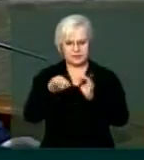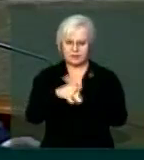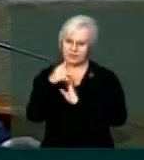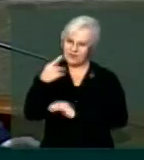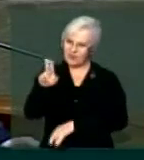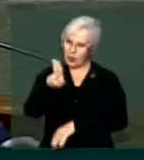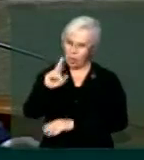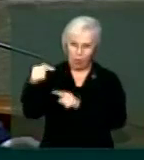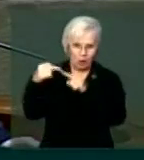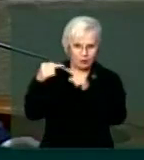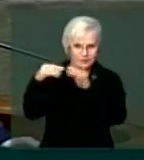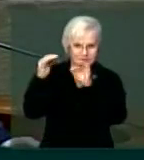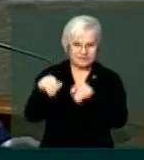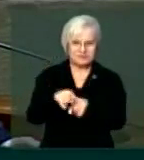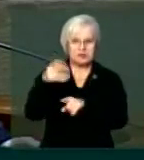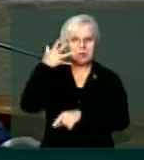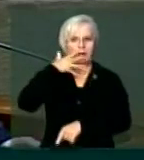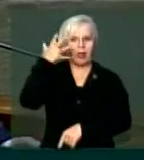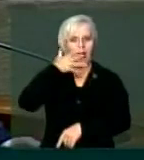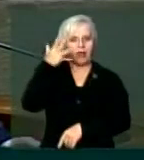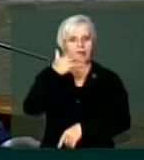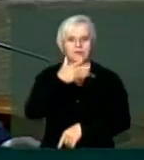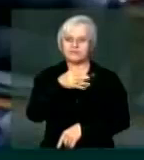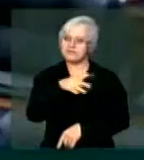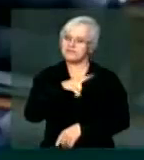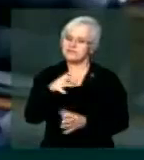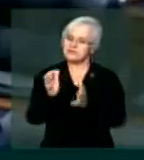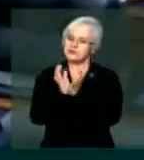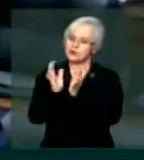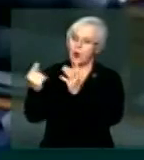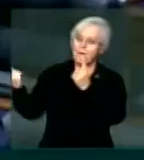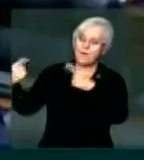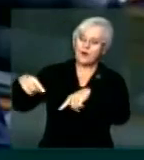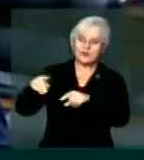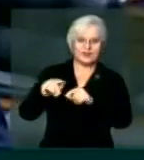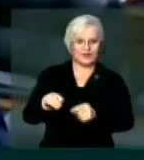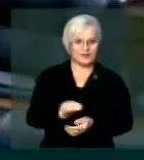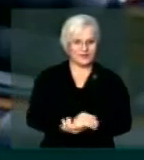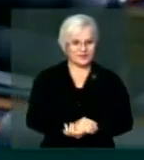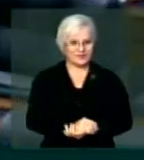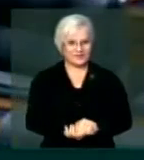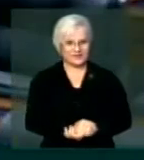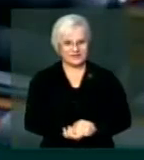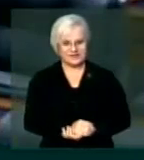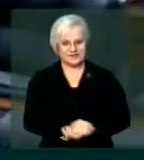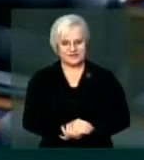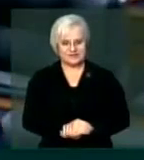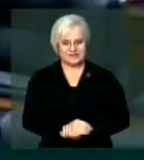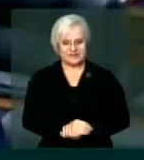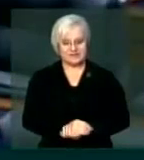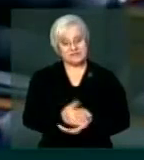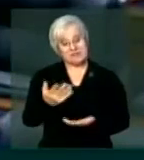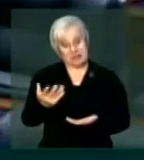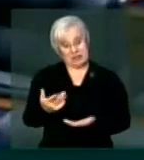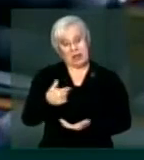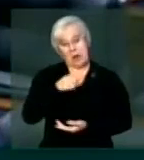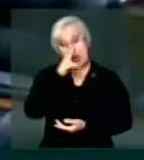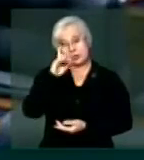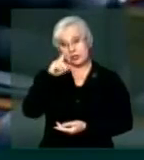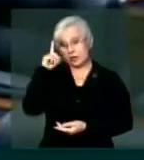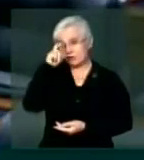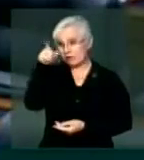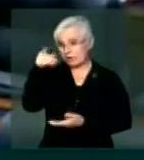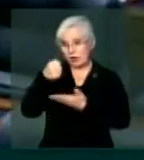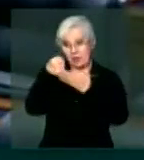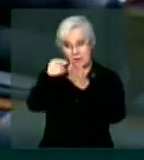nome, e pelo seu discurso oposicionista, né, seria muito difícil vê-lo apoiando o governo.